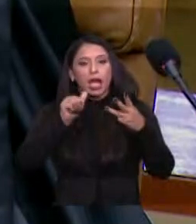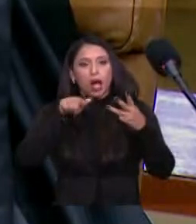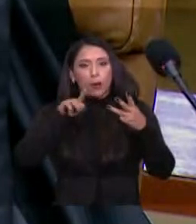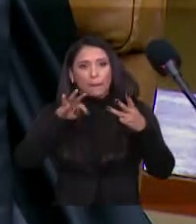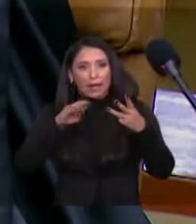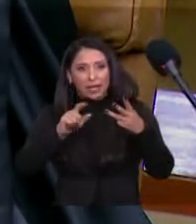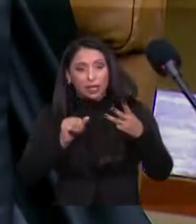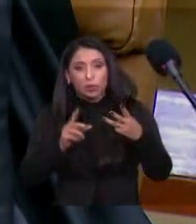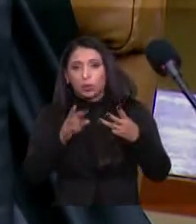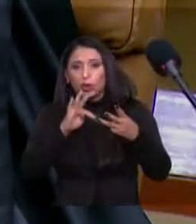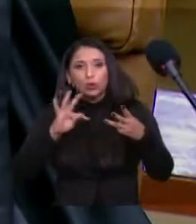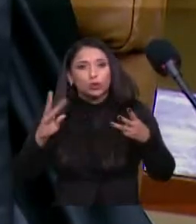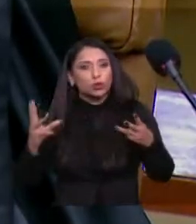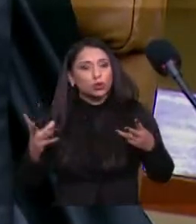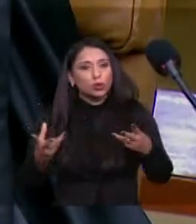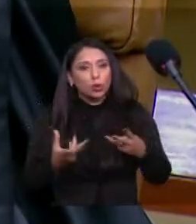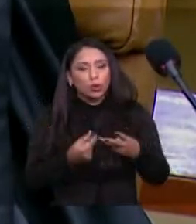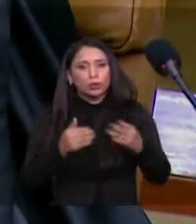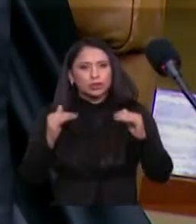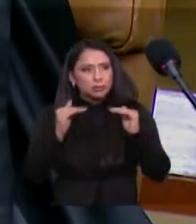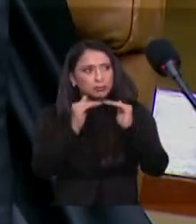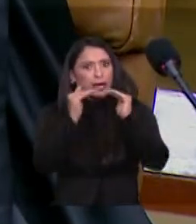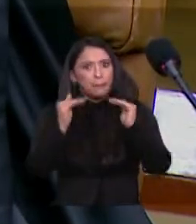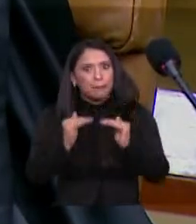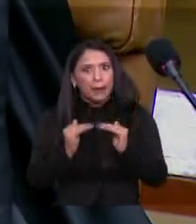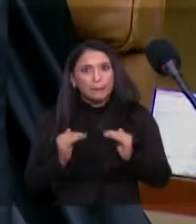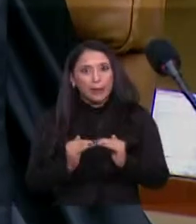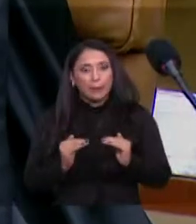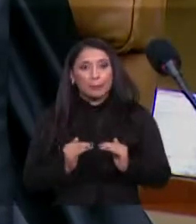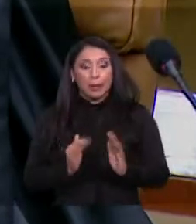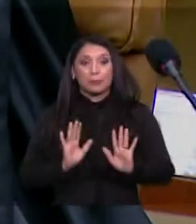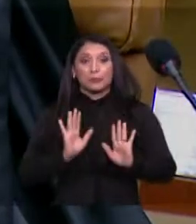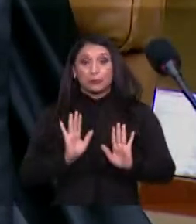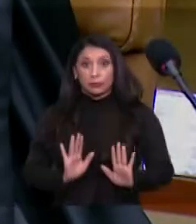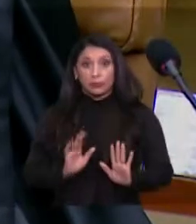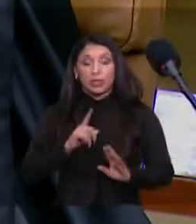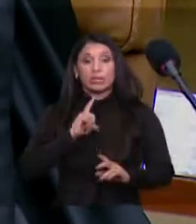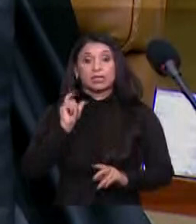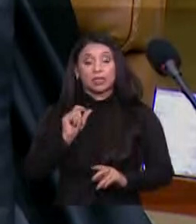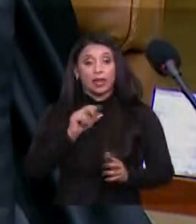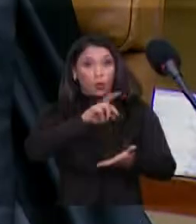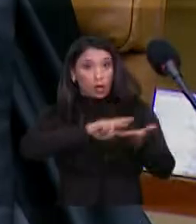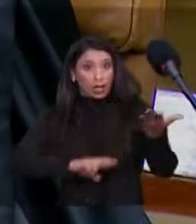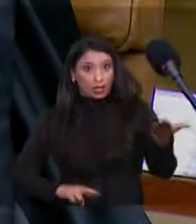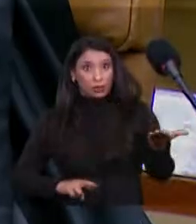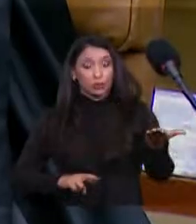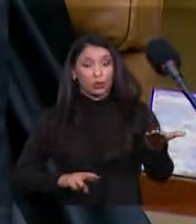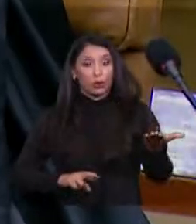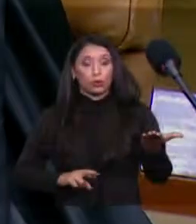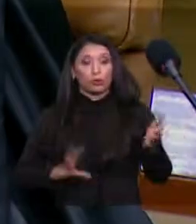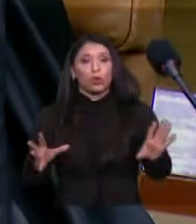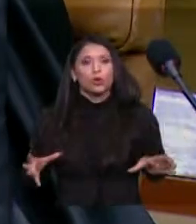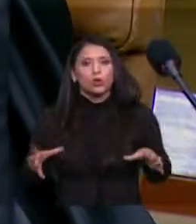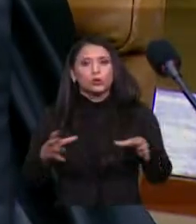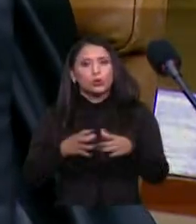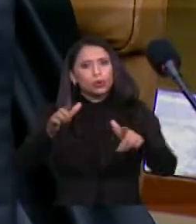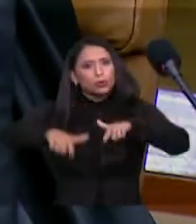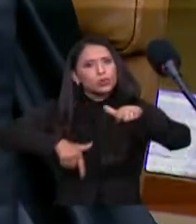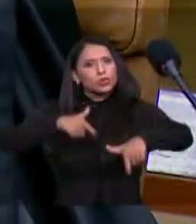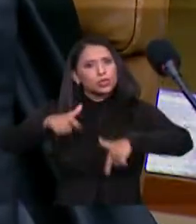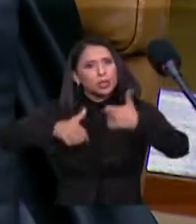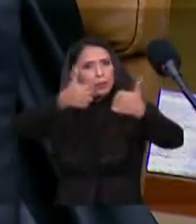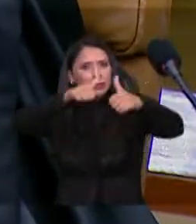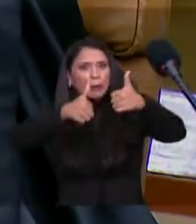José todas as declarações congruentes entre si Mas jamais ao relatório final do grupo de trabalho